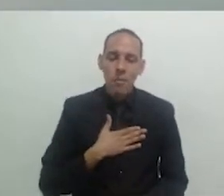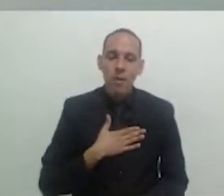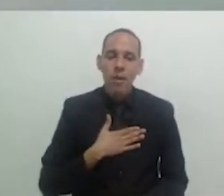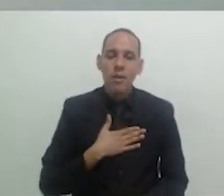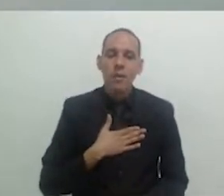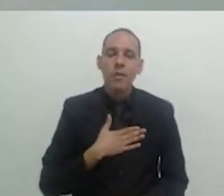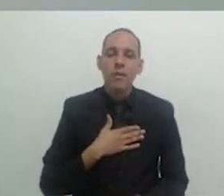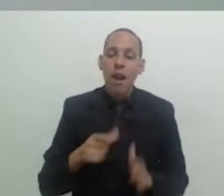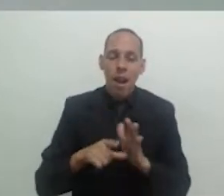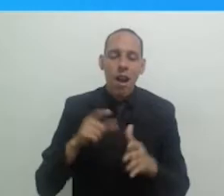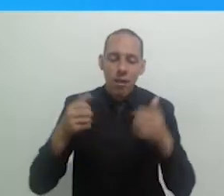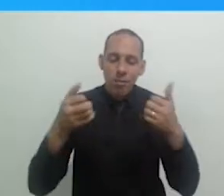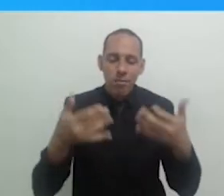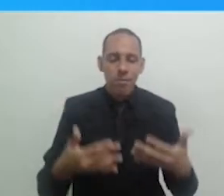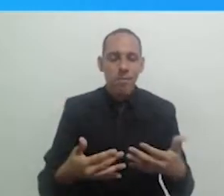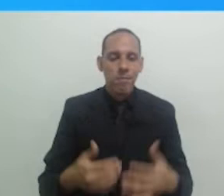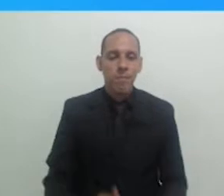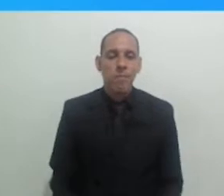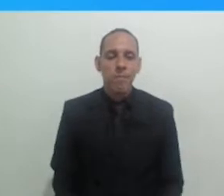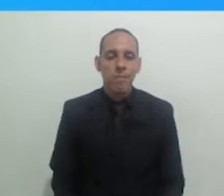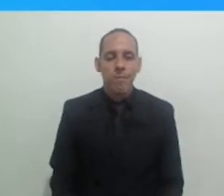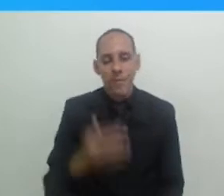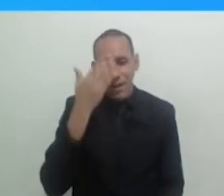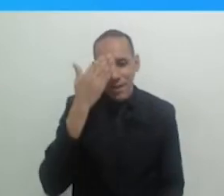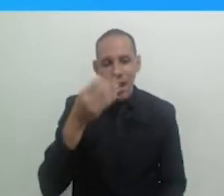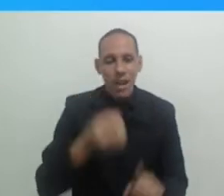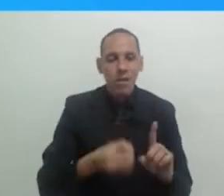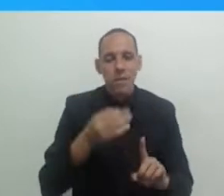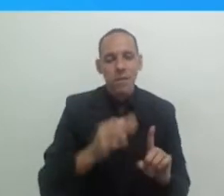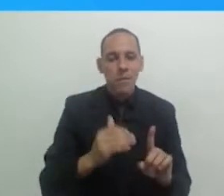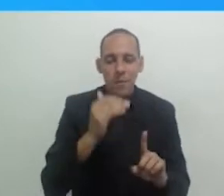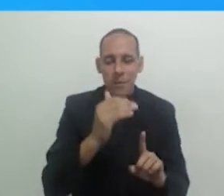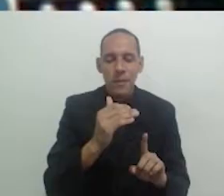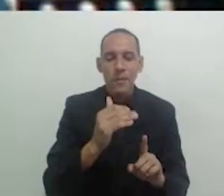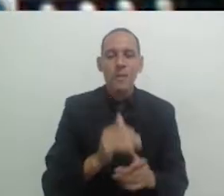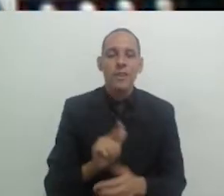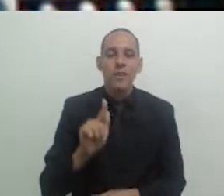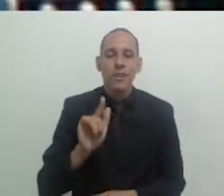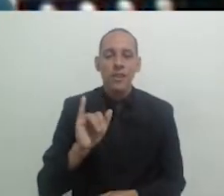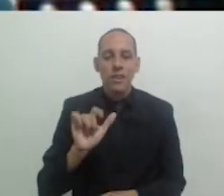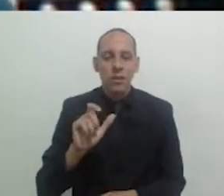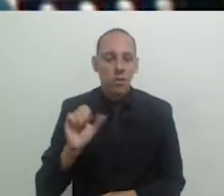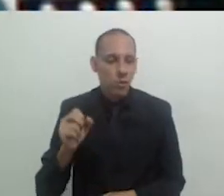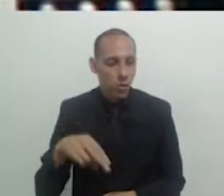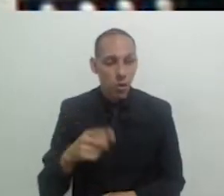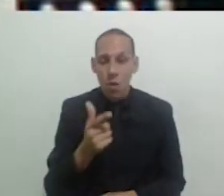senhores. Obrigado, desembargador Gilson. Algum colega quer se pronunciar?